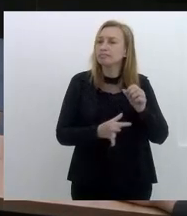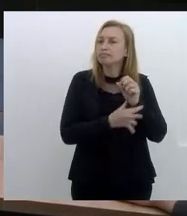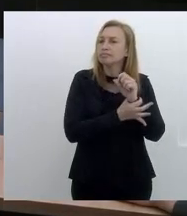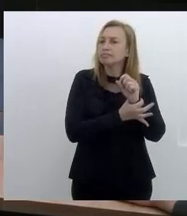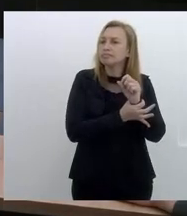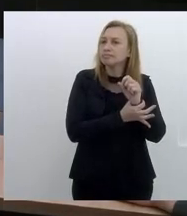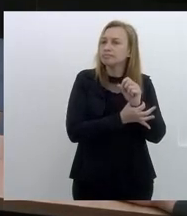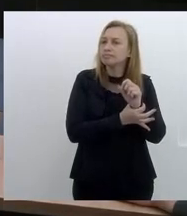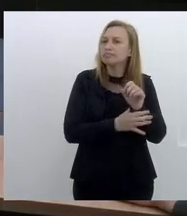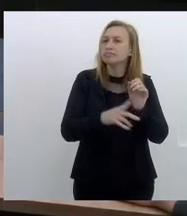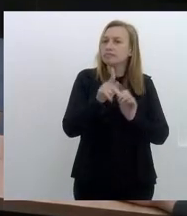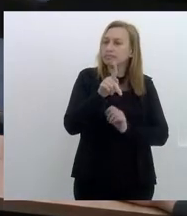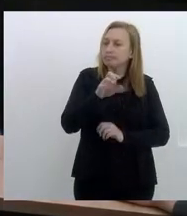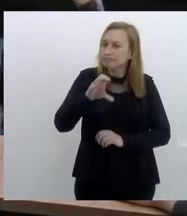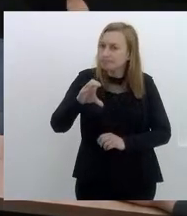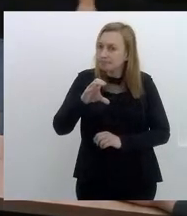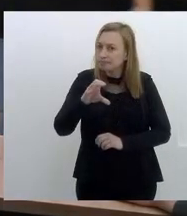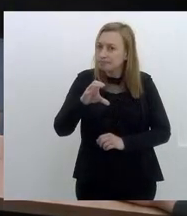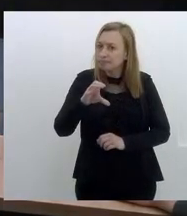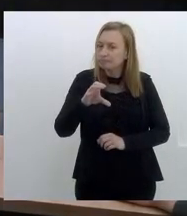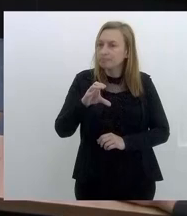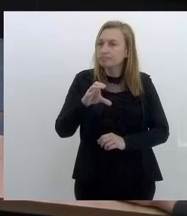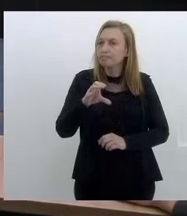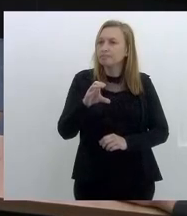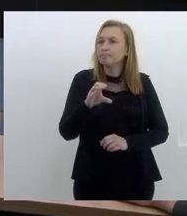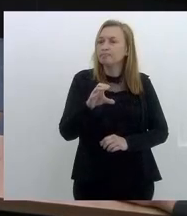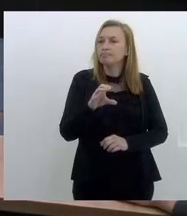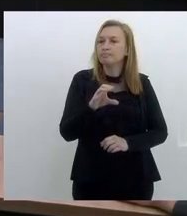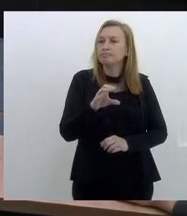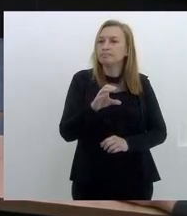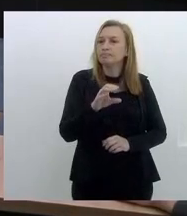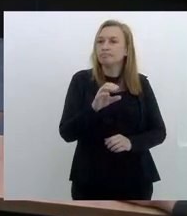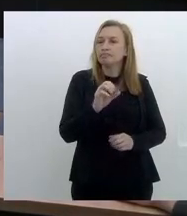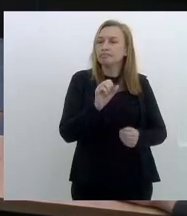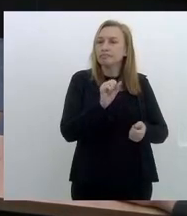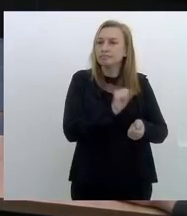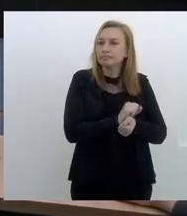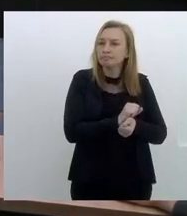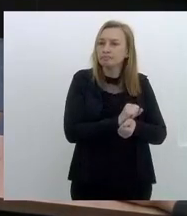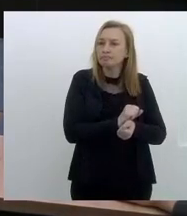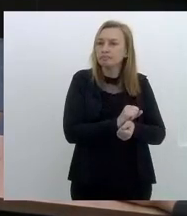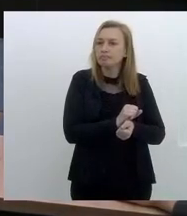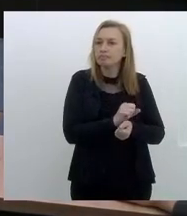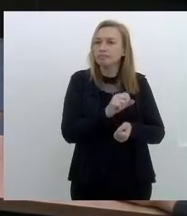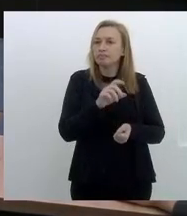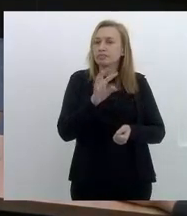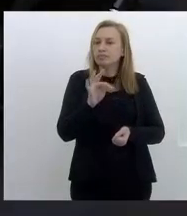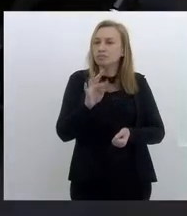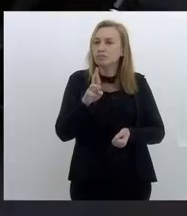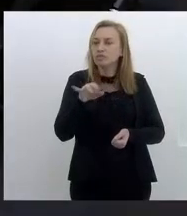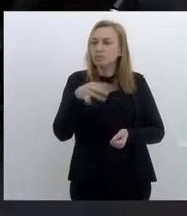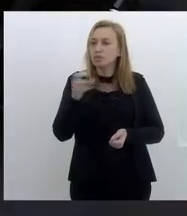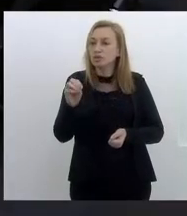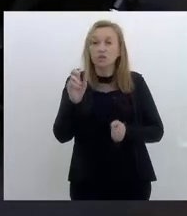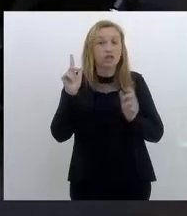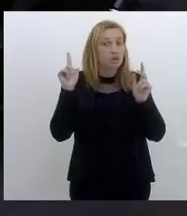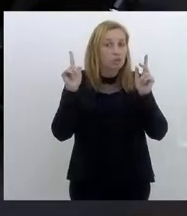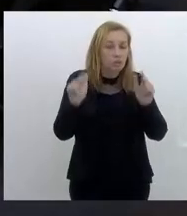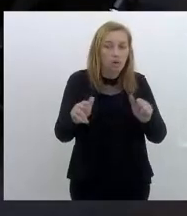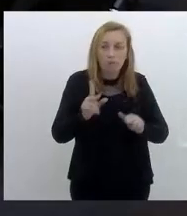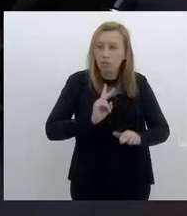na PEC a isenção de contribuição continua a mesma coisa